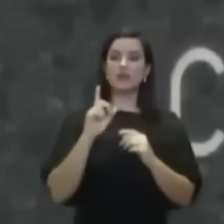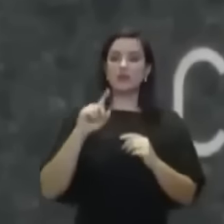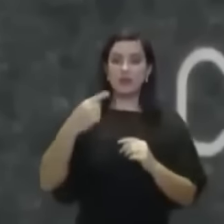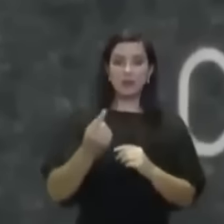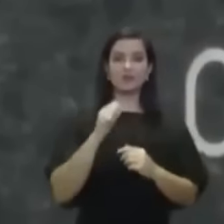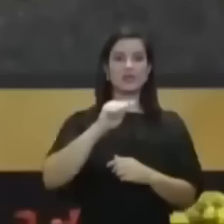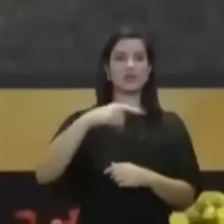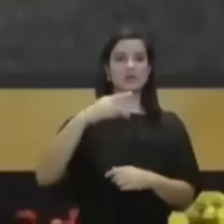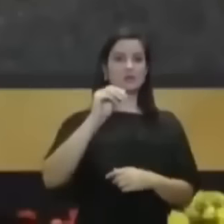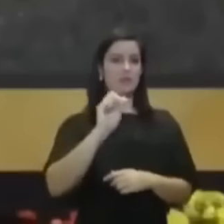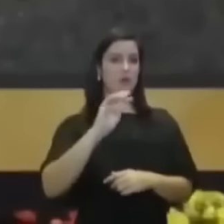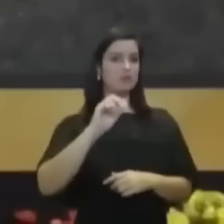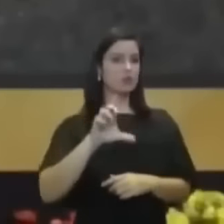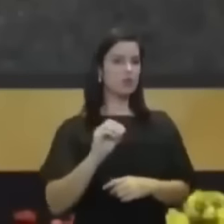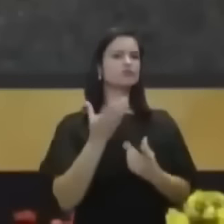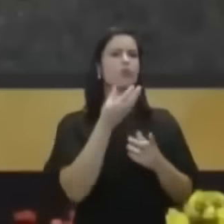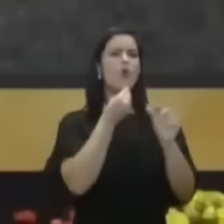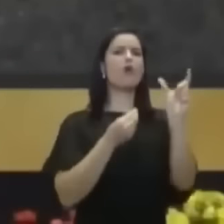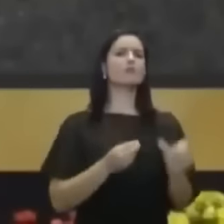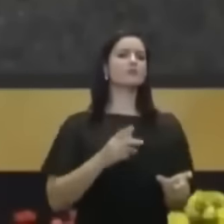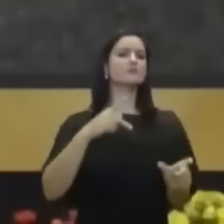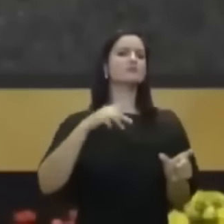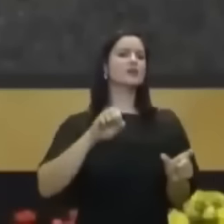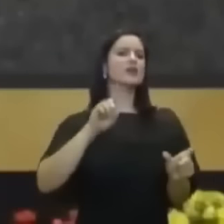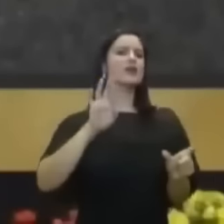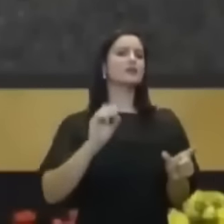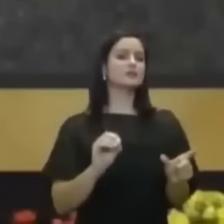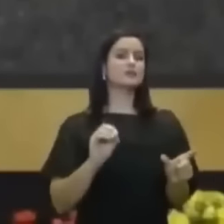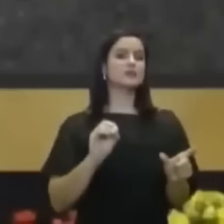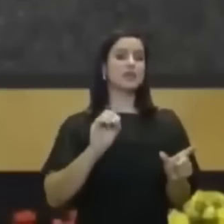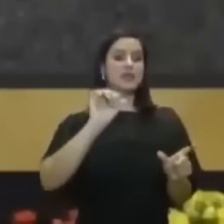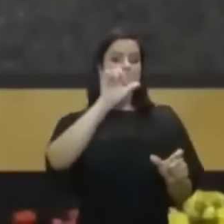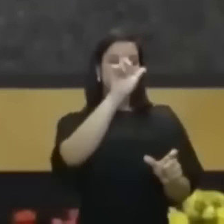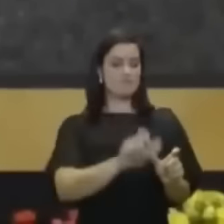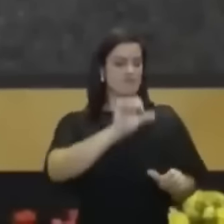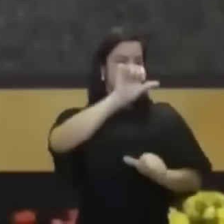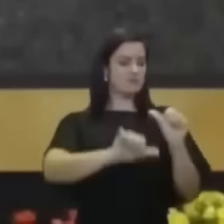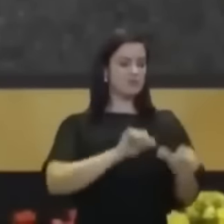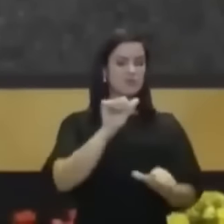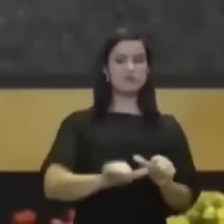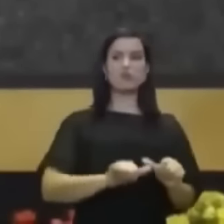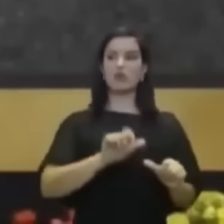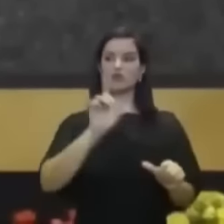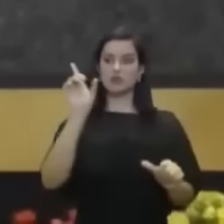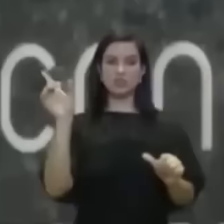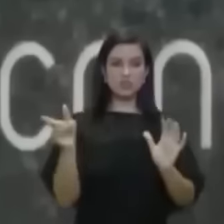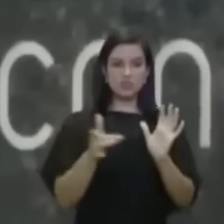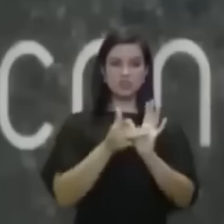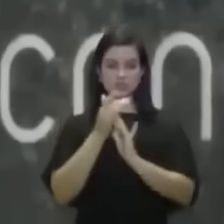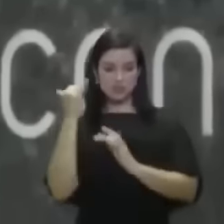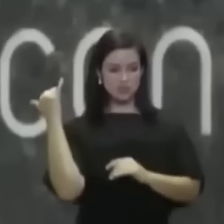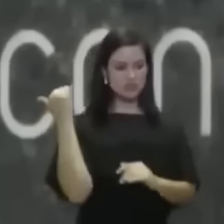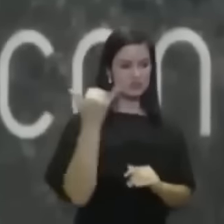sua restauração. Quem é este homem? Que restaurado por Cristo, abriu a boca e os corações se